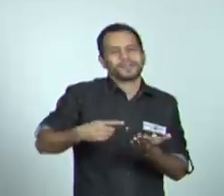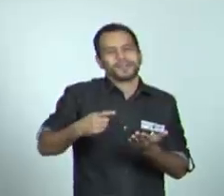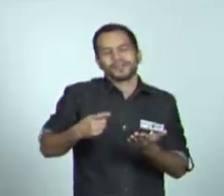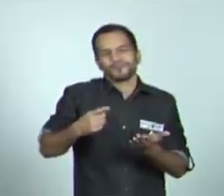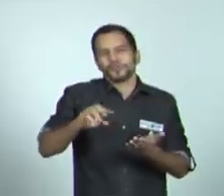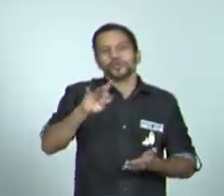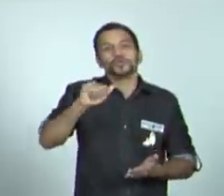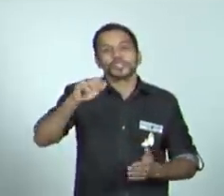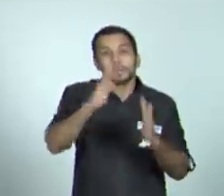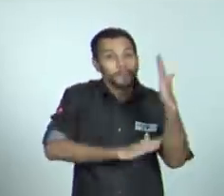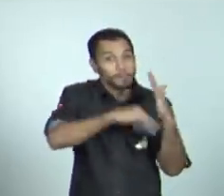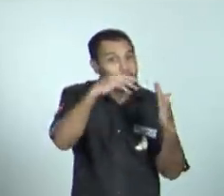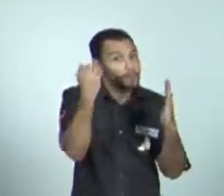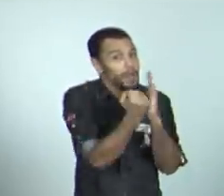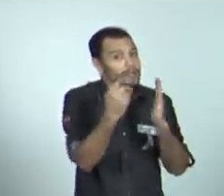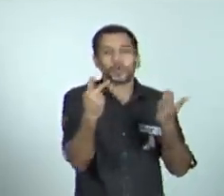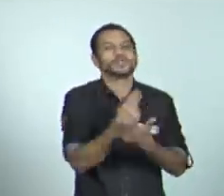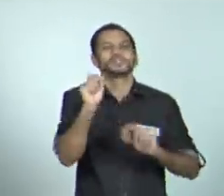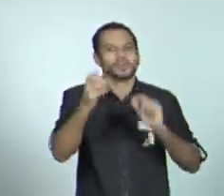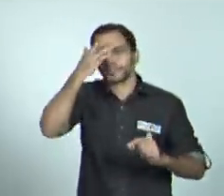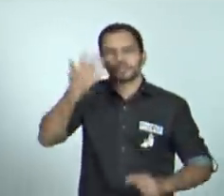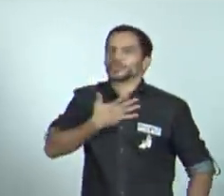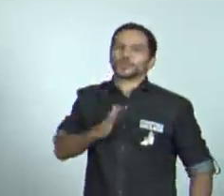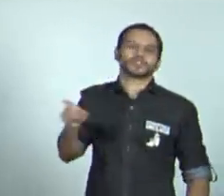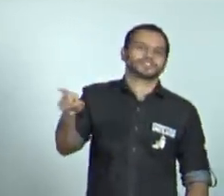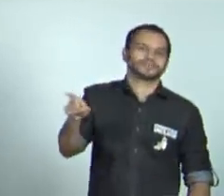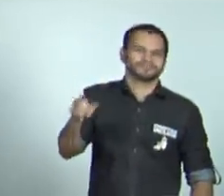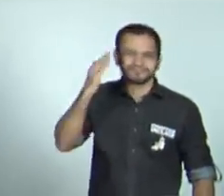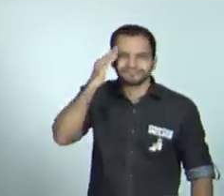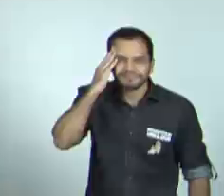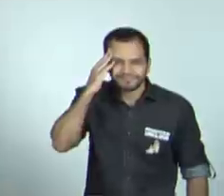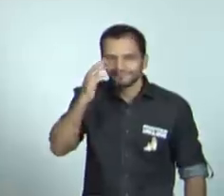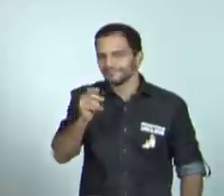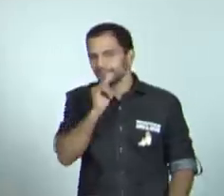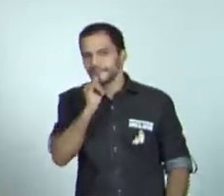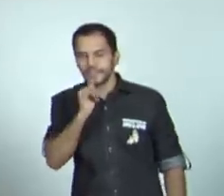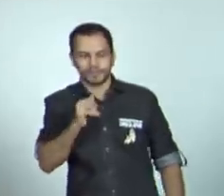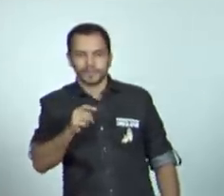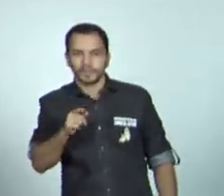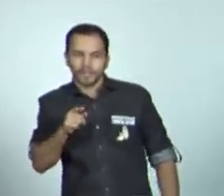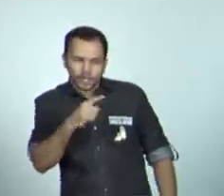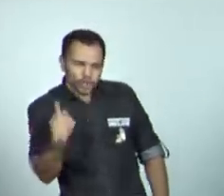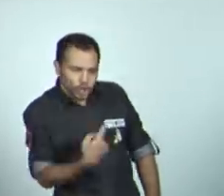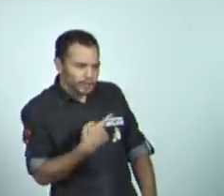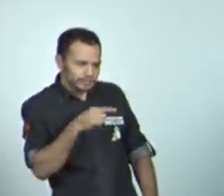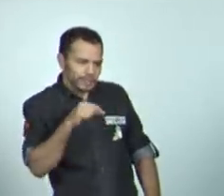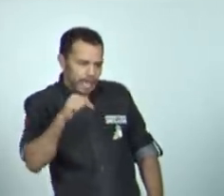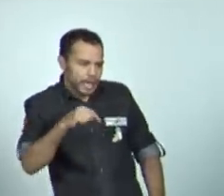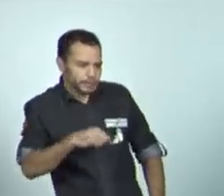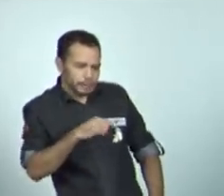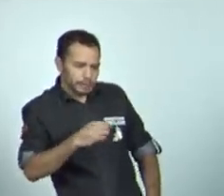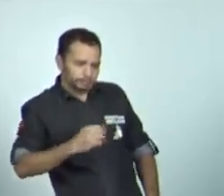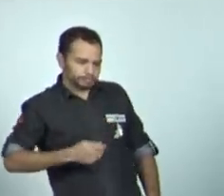judeus e tentando ver para judeus olha nós estamos aqui com amor e pegar listas nós estamos dominando vocês mas olha eu